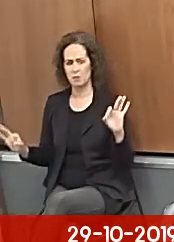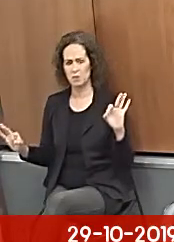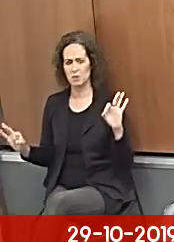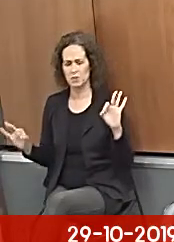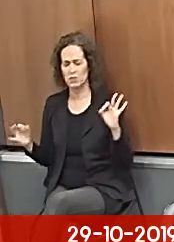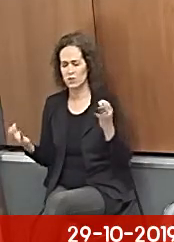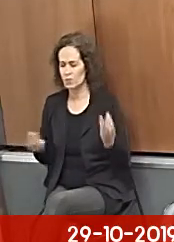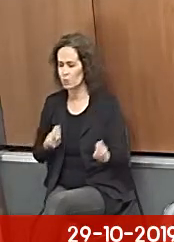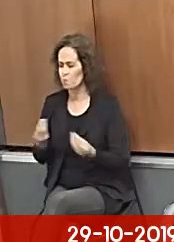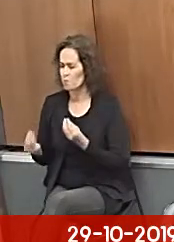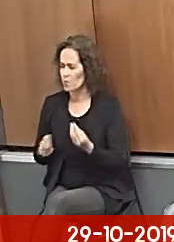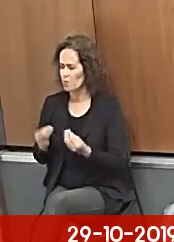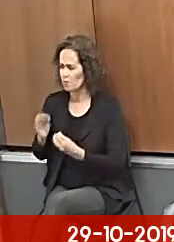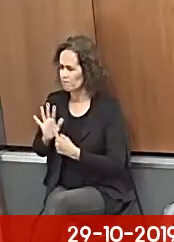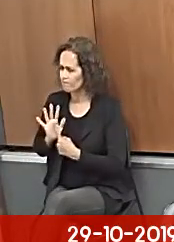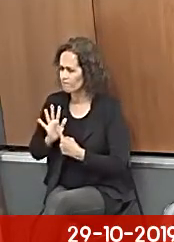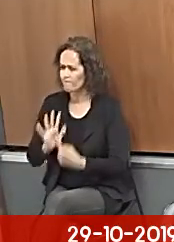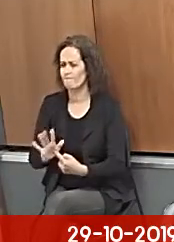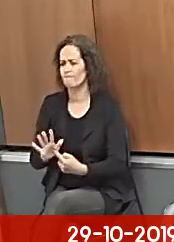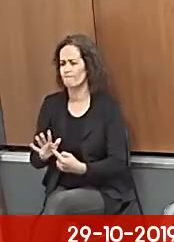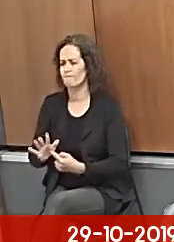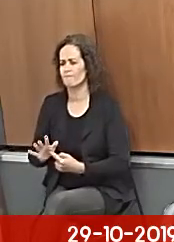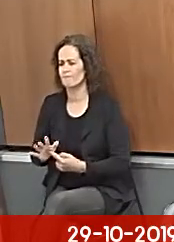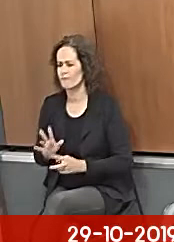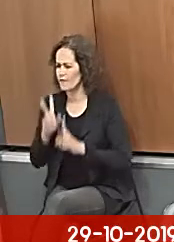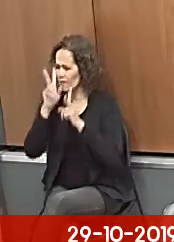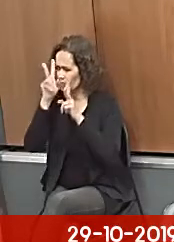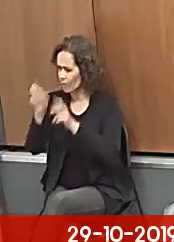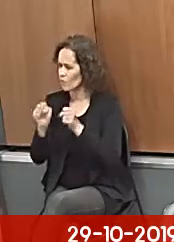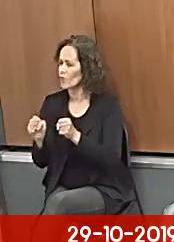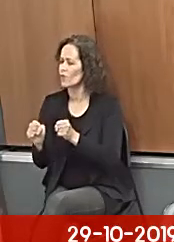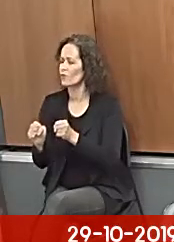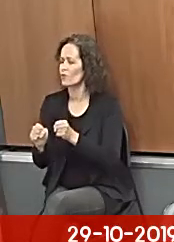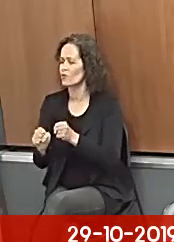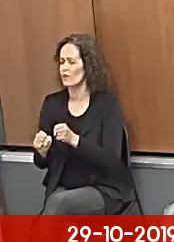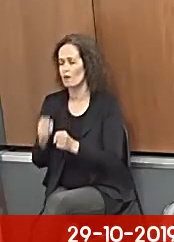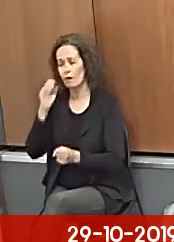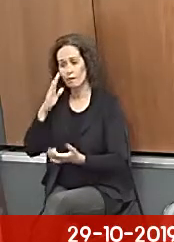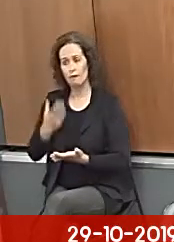Sim. Como que ele se pronuncia. Vai ser um espetáculo, né?